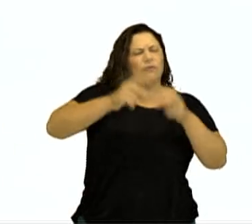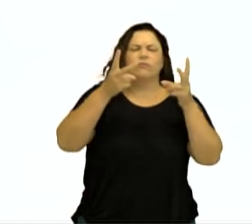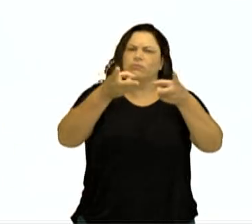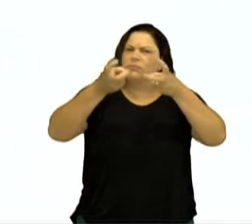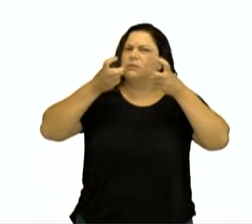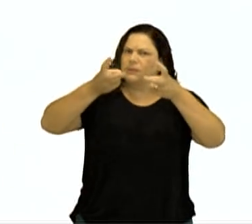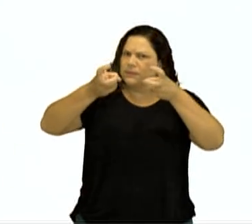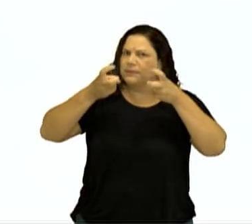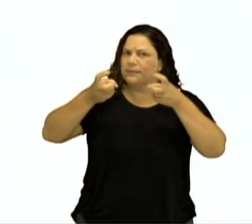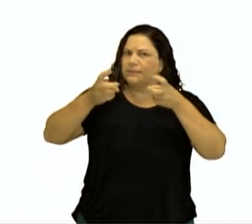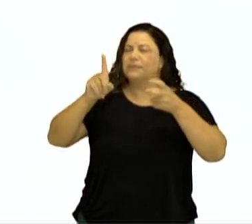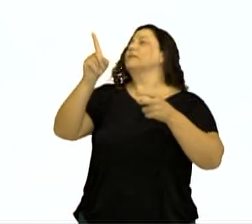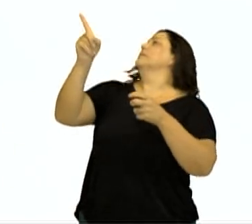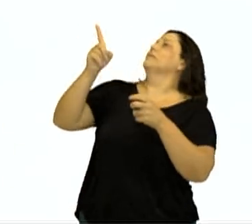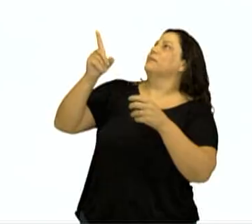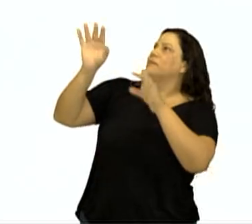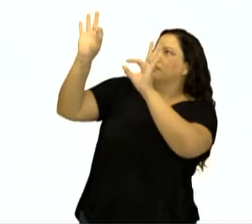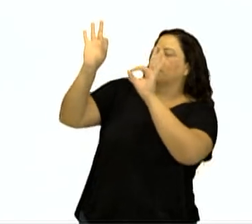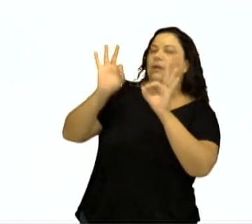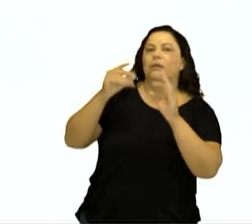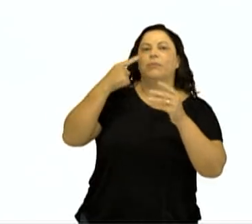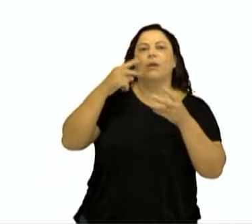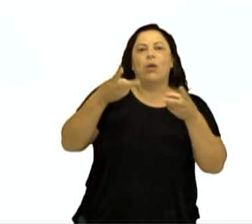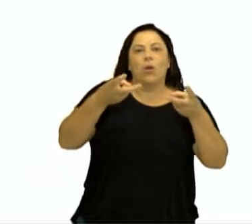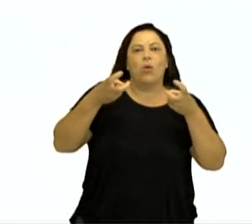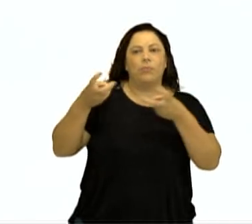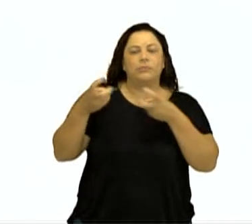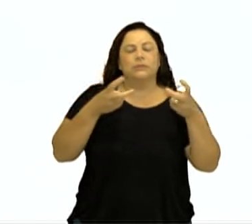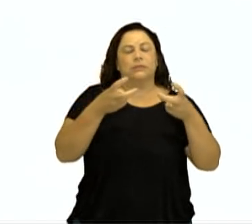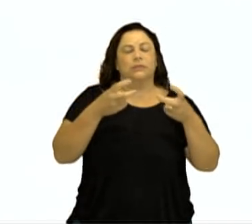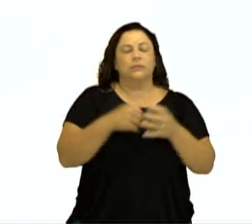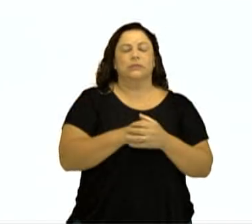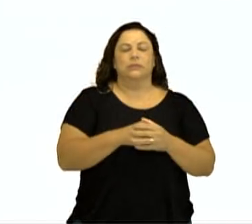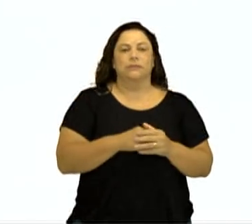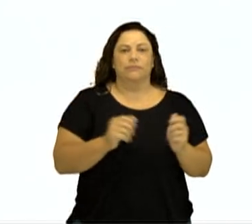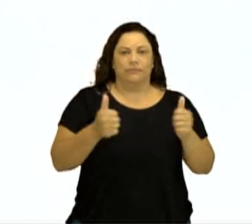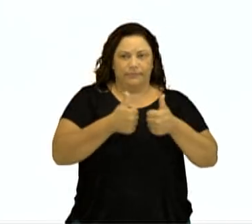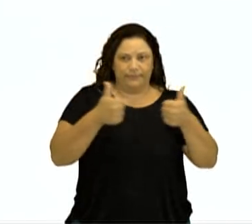lá, observe o número de massa e o número atômico antes de responder.